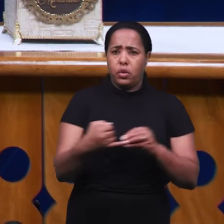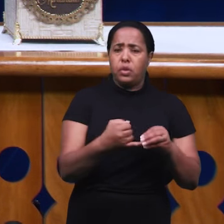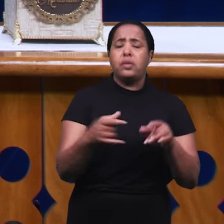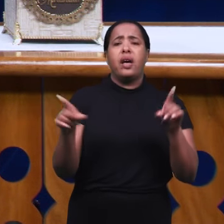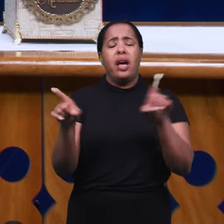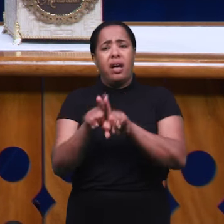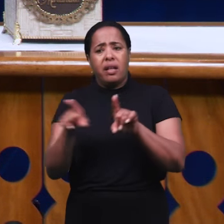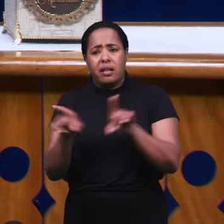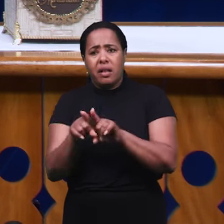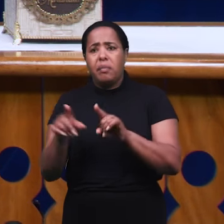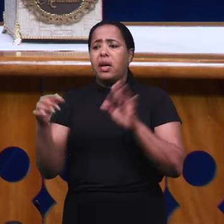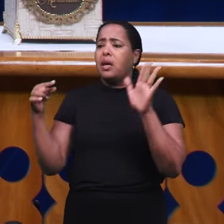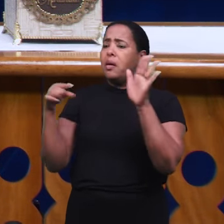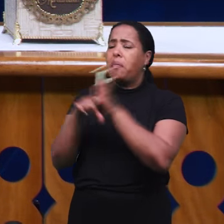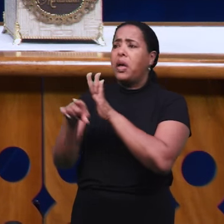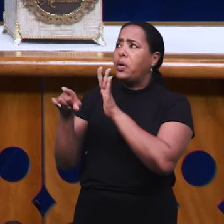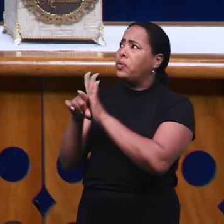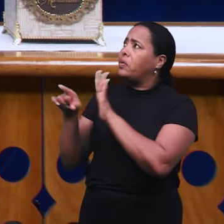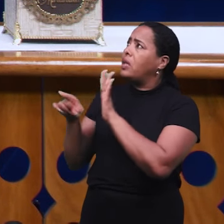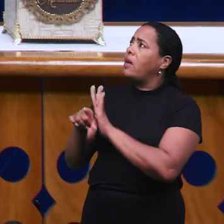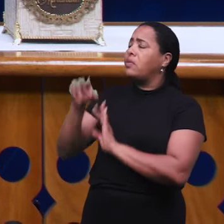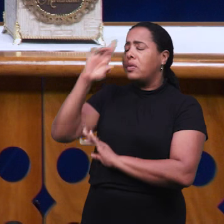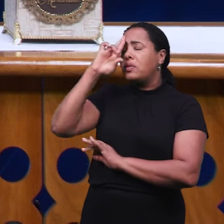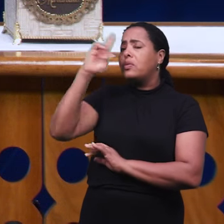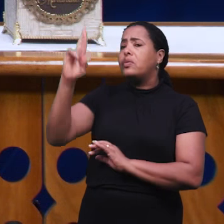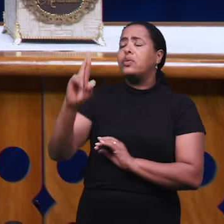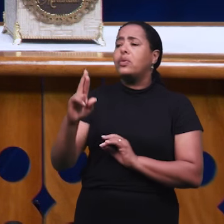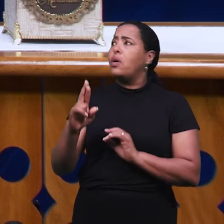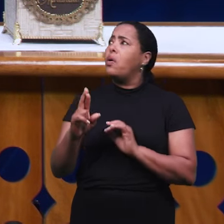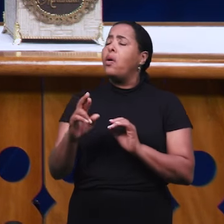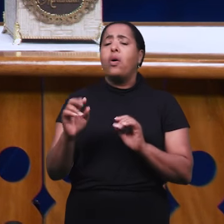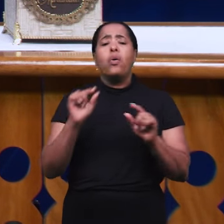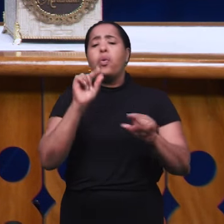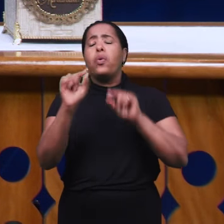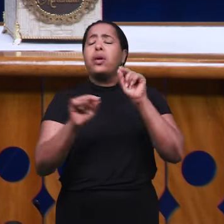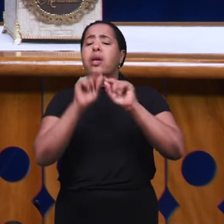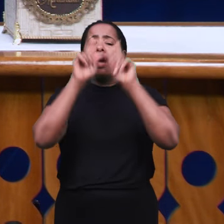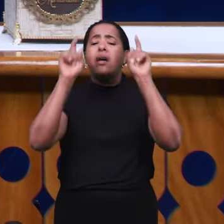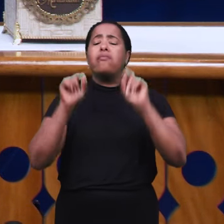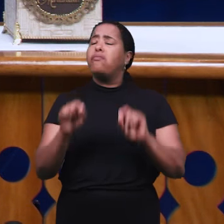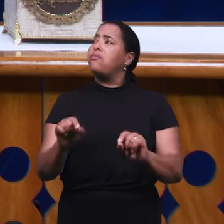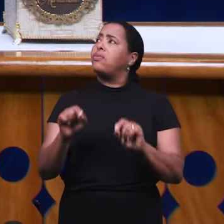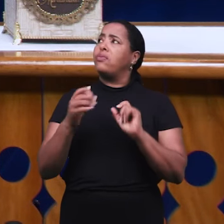filhos, ela foi consultar o Senhor, perguntar ao Senhor o que se tratava aquilo.